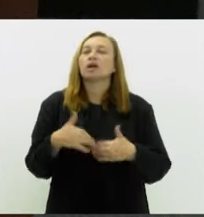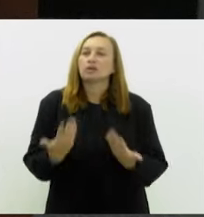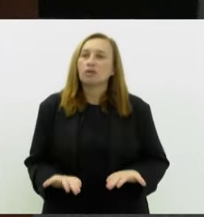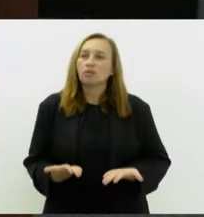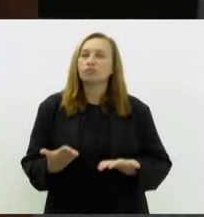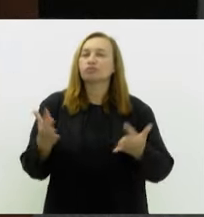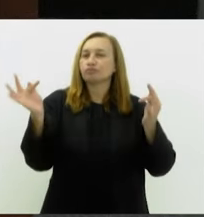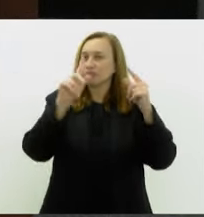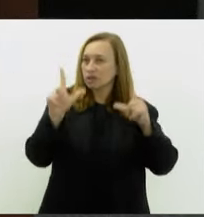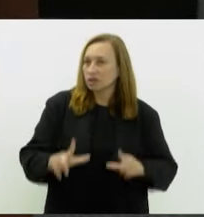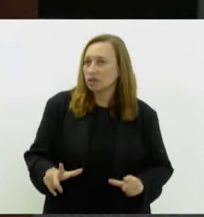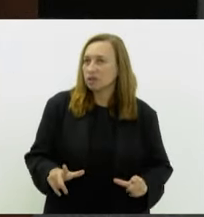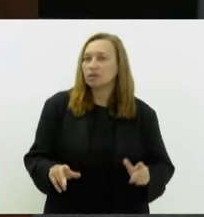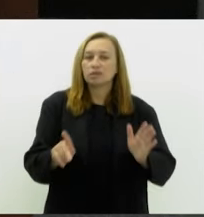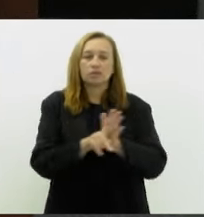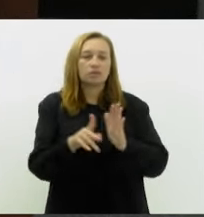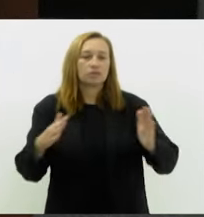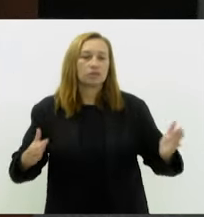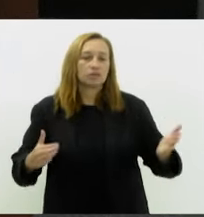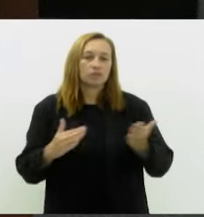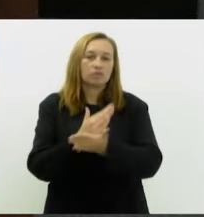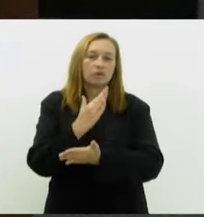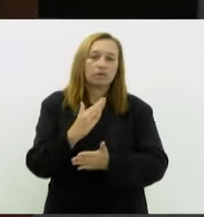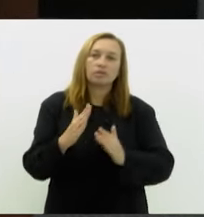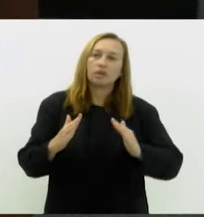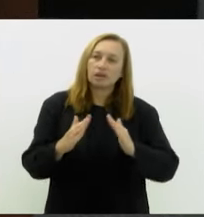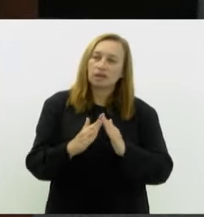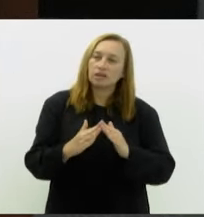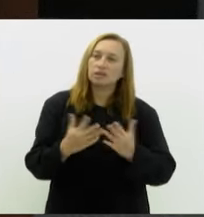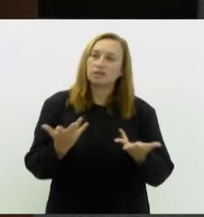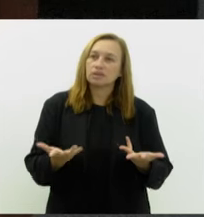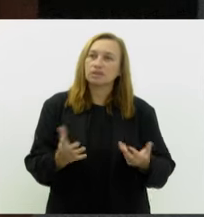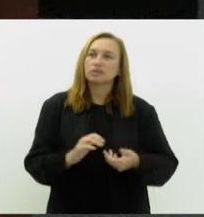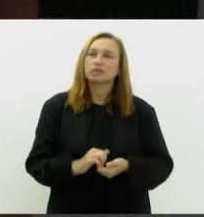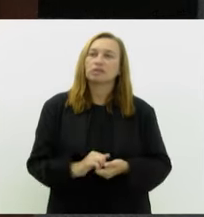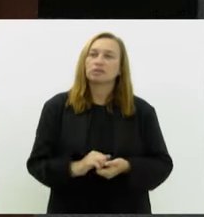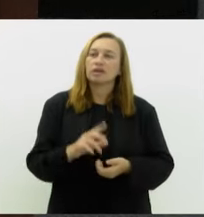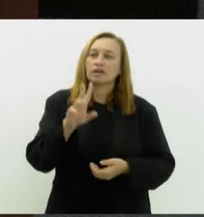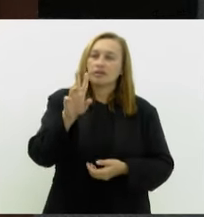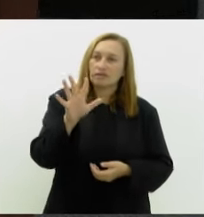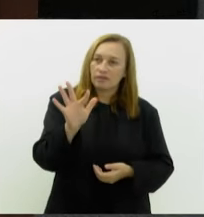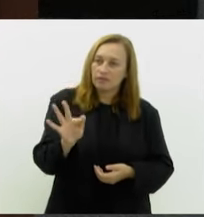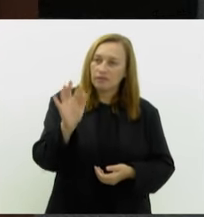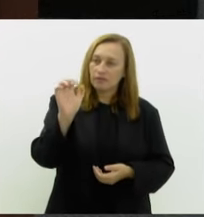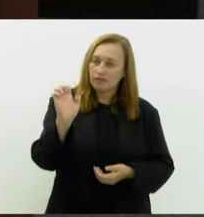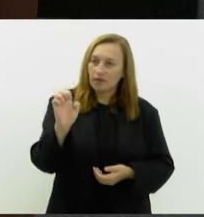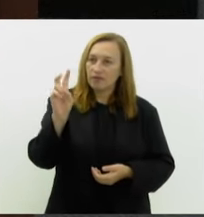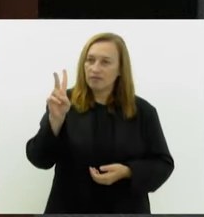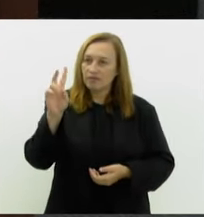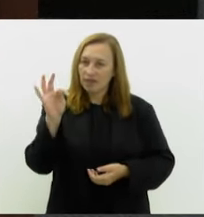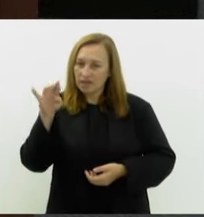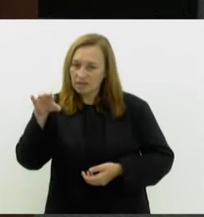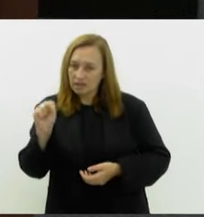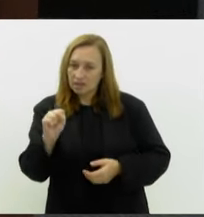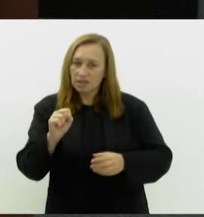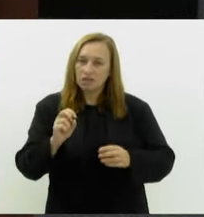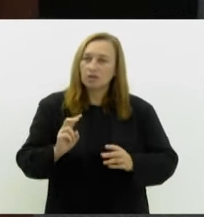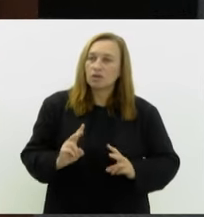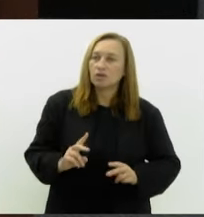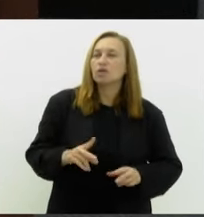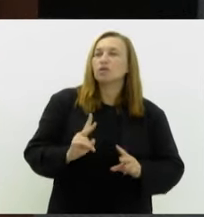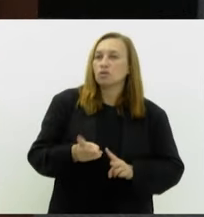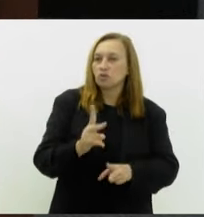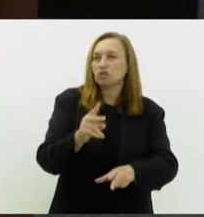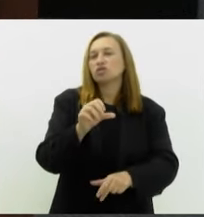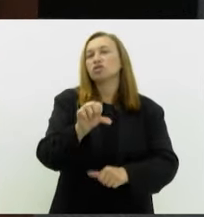feliz que esse projeto tenha sido aprovado pela Casa aqui e garantido que a FEVEST continue sendo um símbolo de inovação